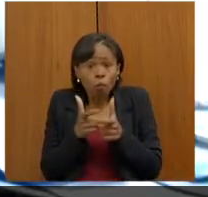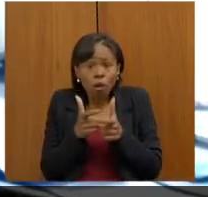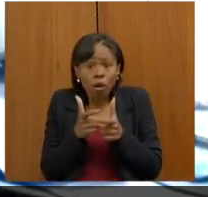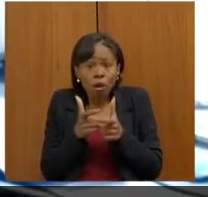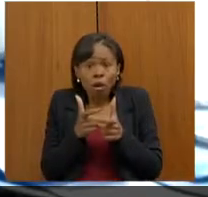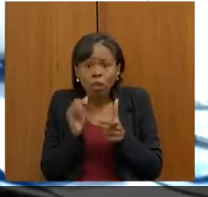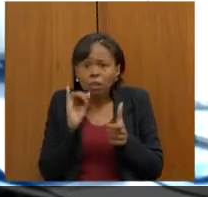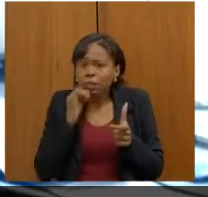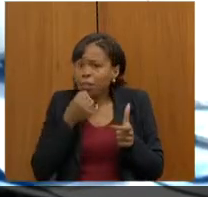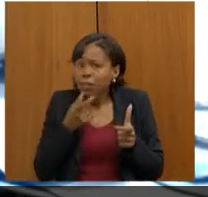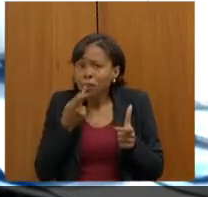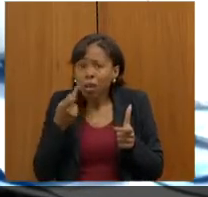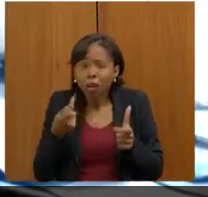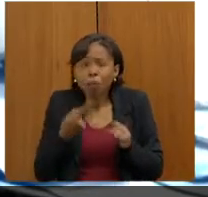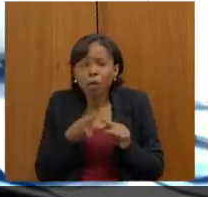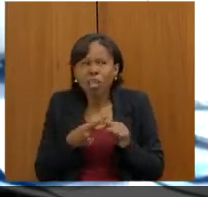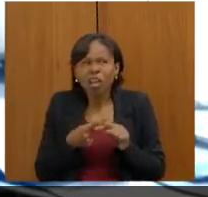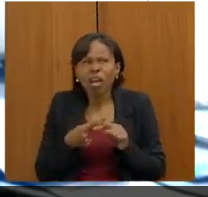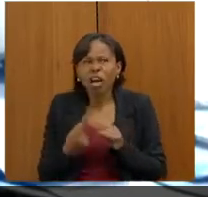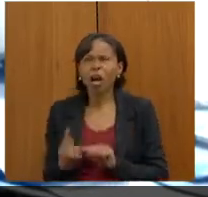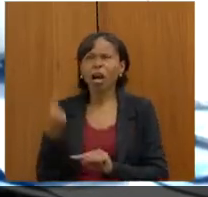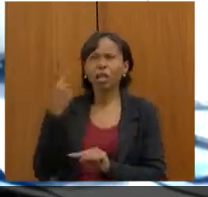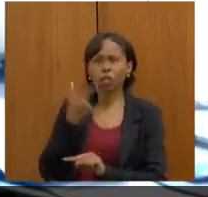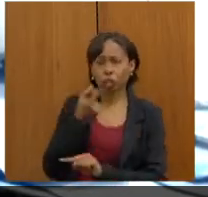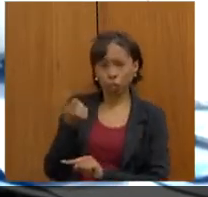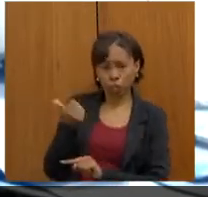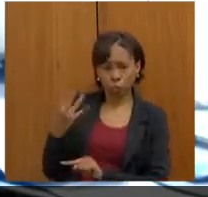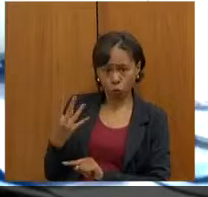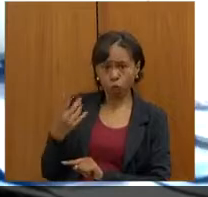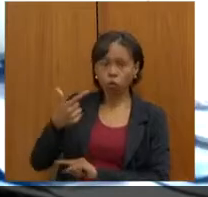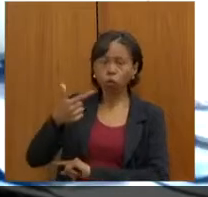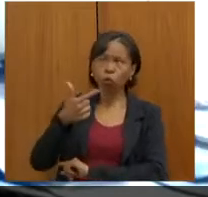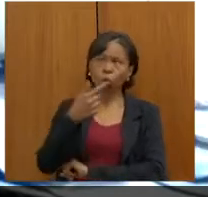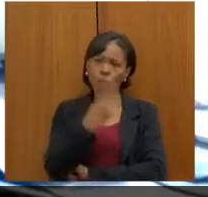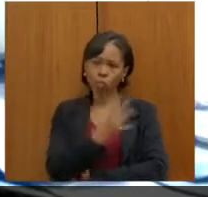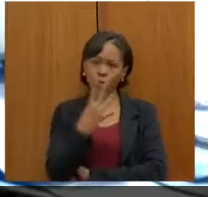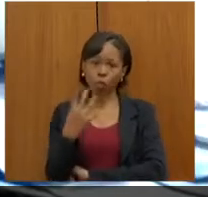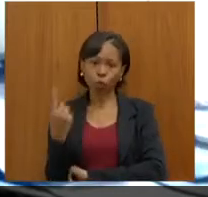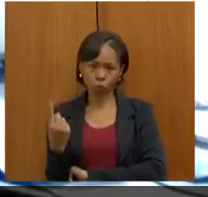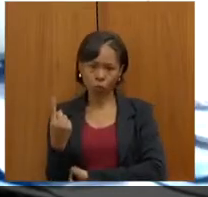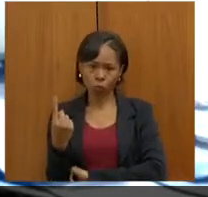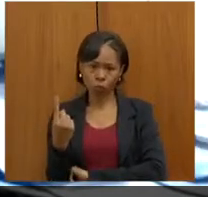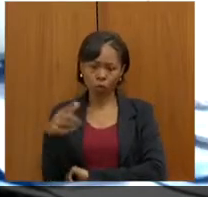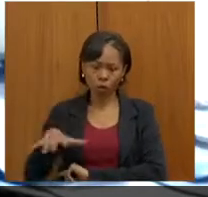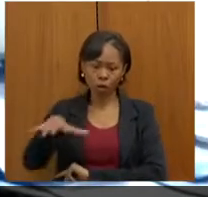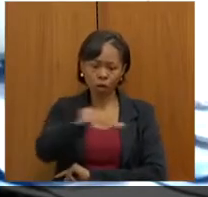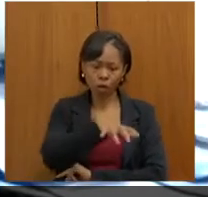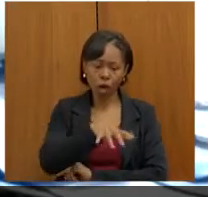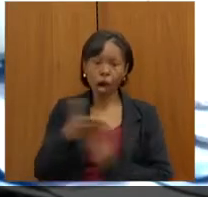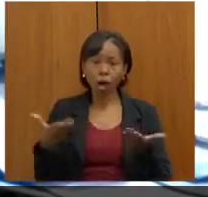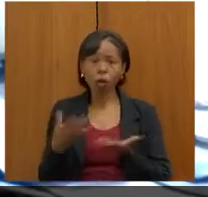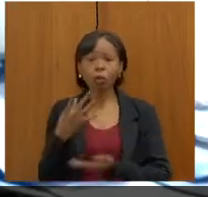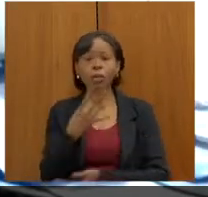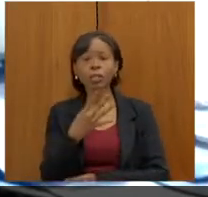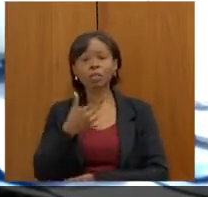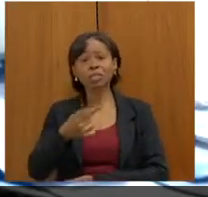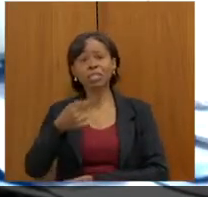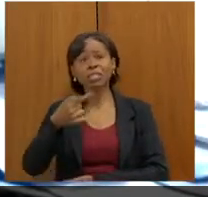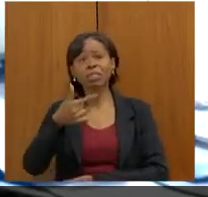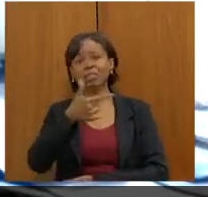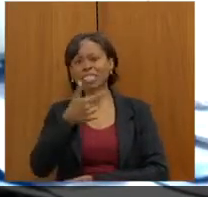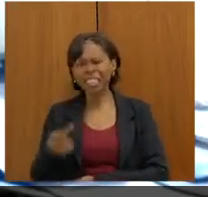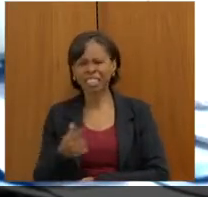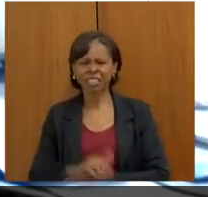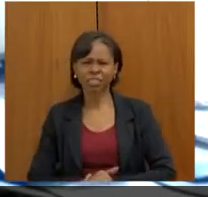dizer em 2014 era um 441 né e agora são 427 não é verdade